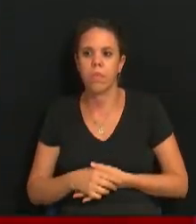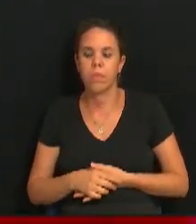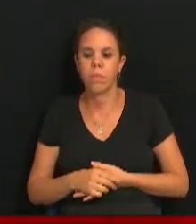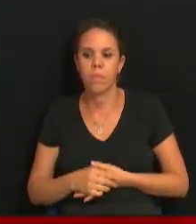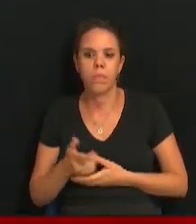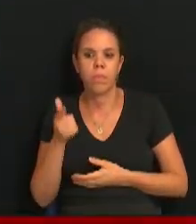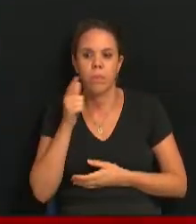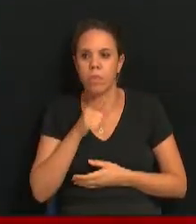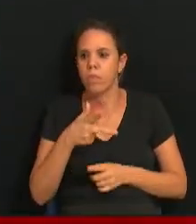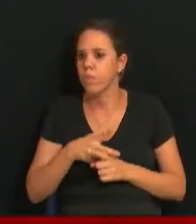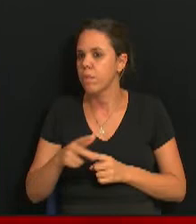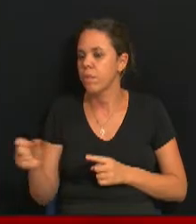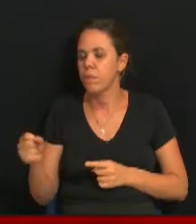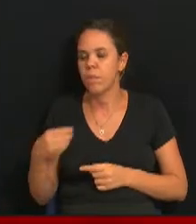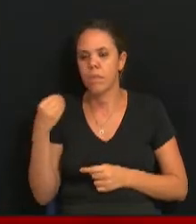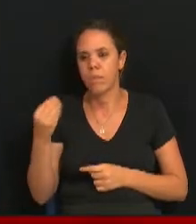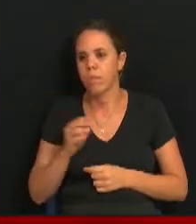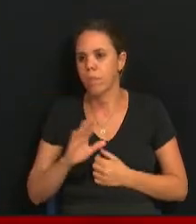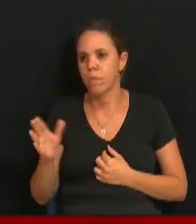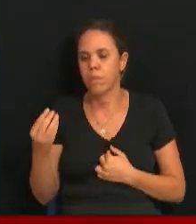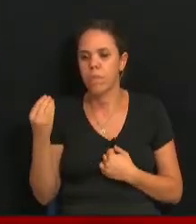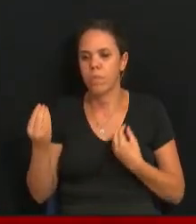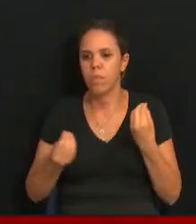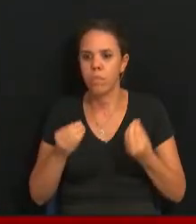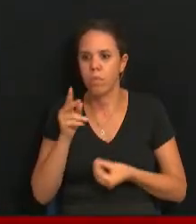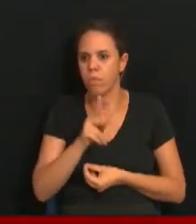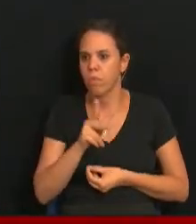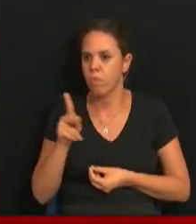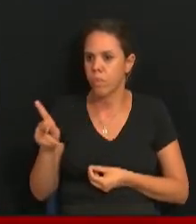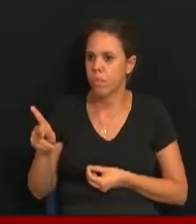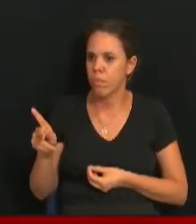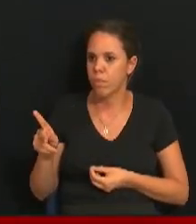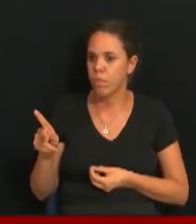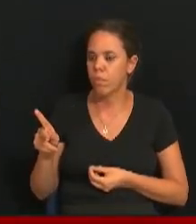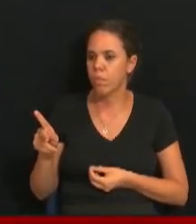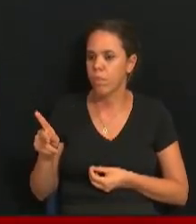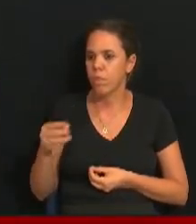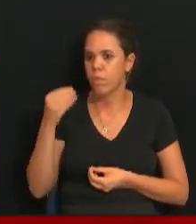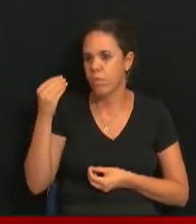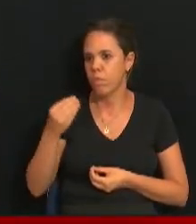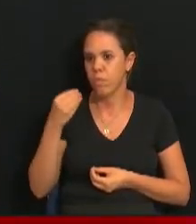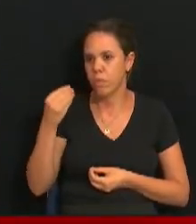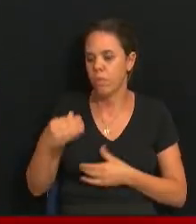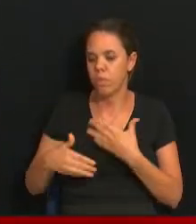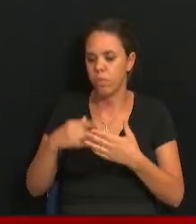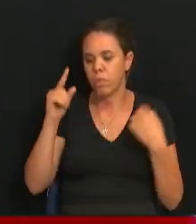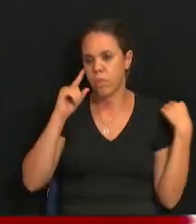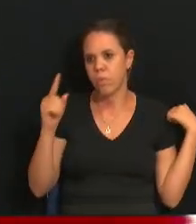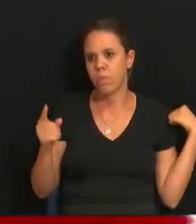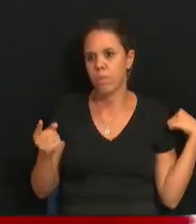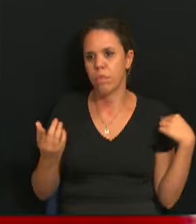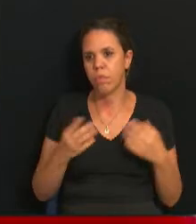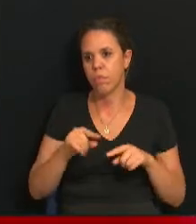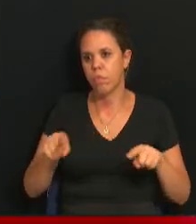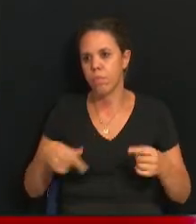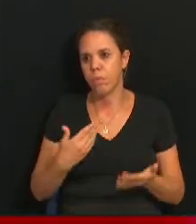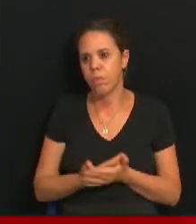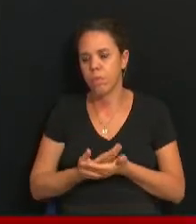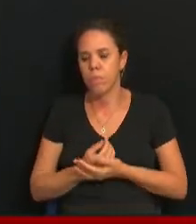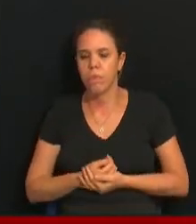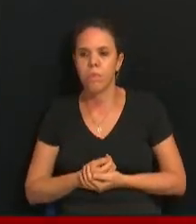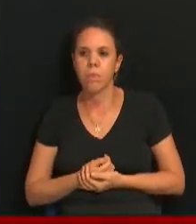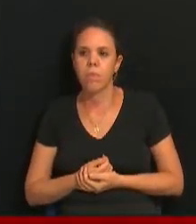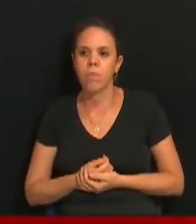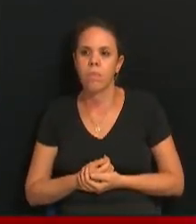consegue vivenciar, não sabe como que o professor adjunta vive o seu dia a dia dentro da escola, dentro das situações.